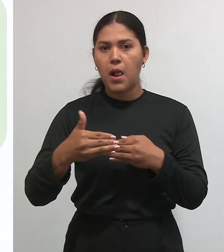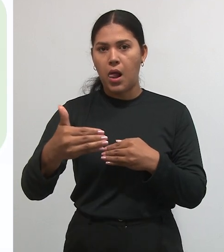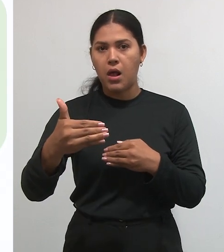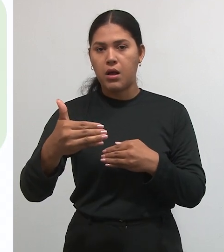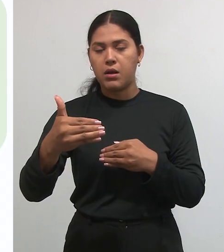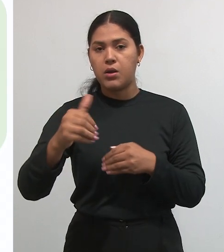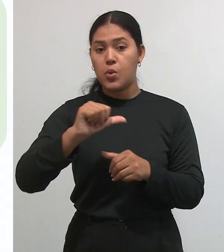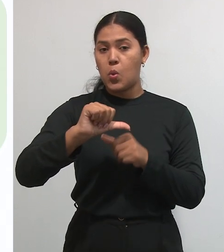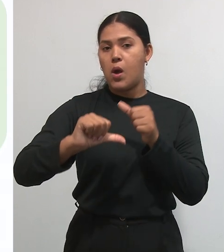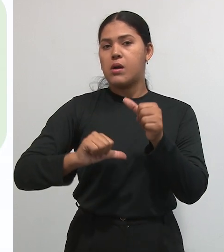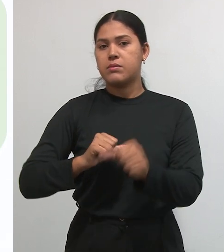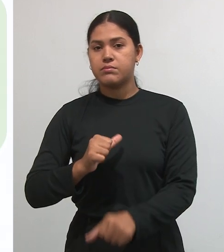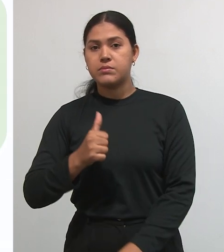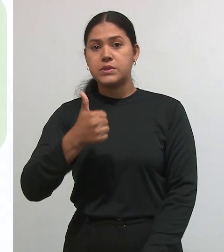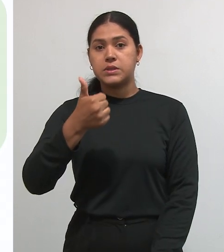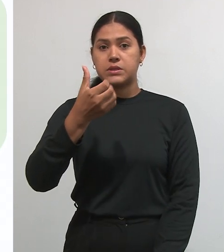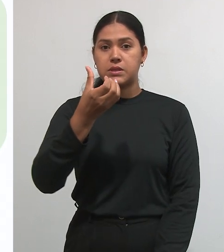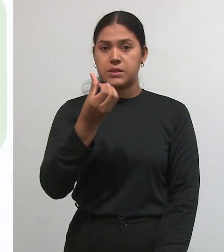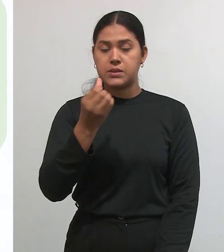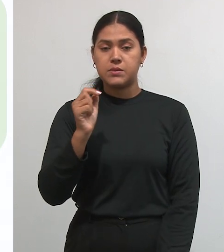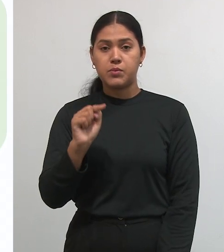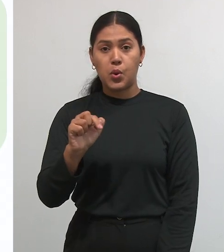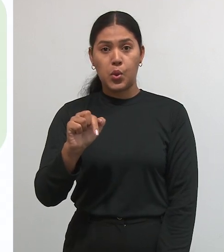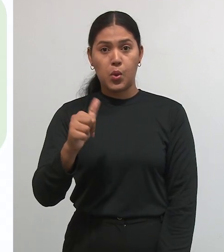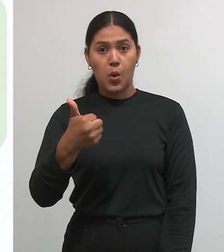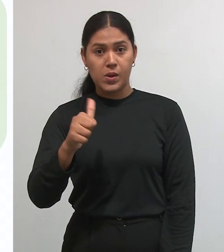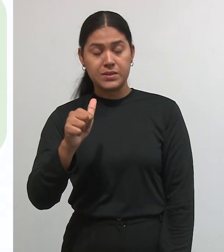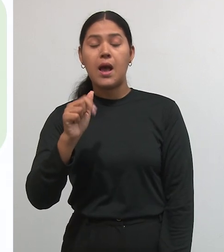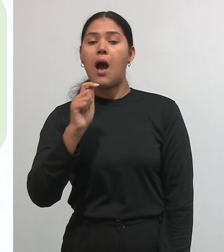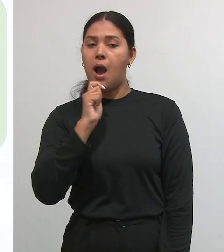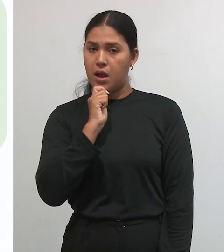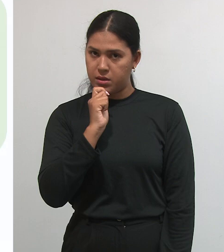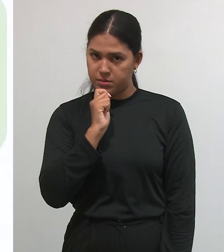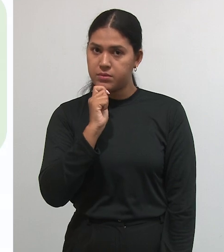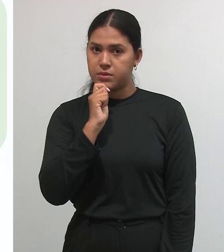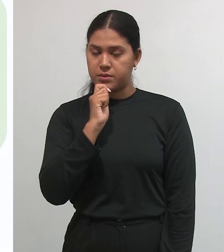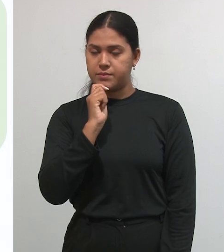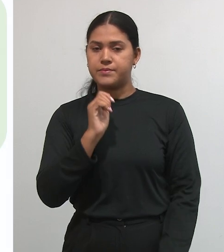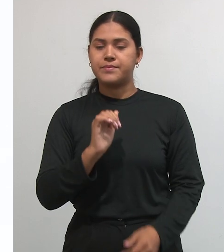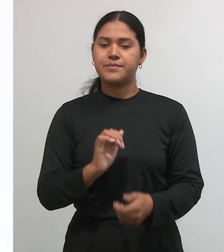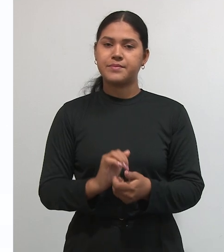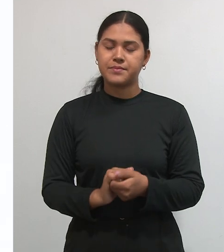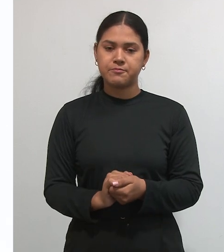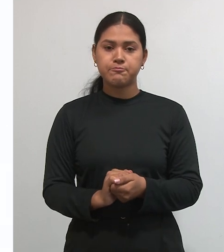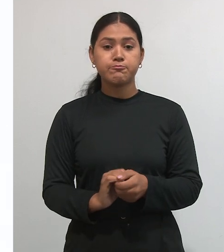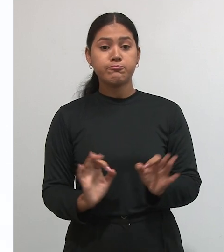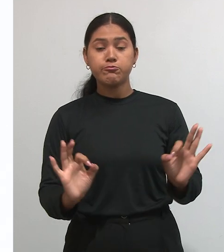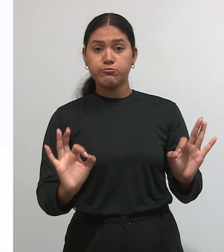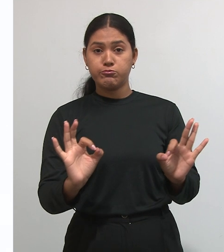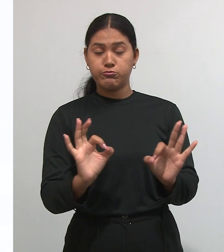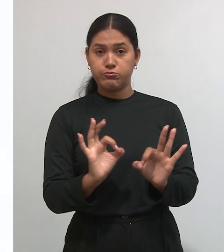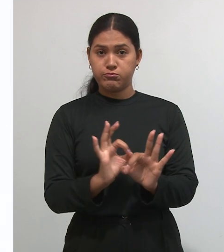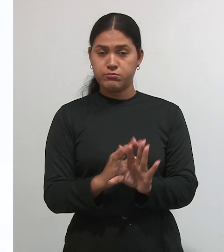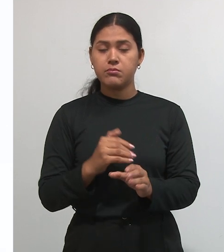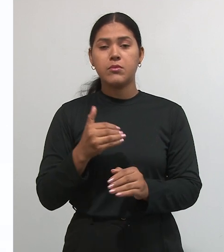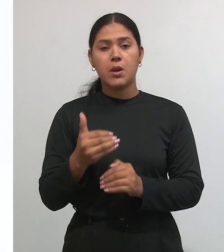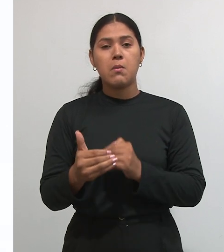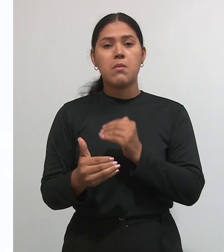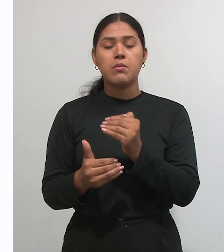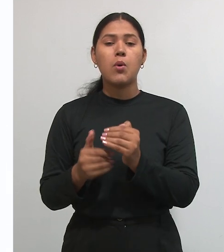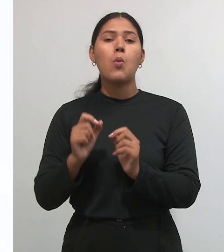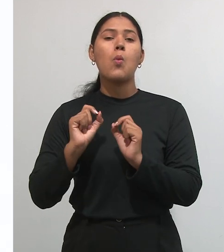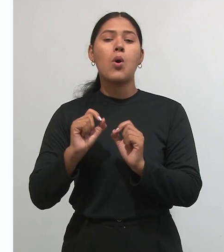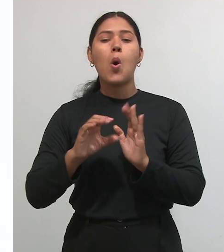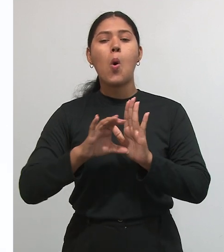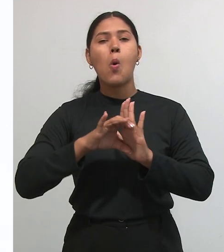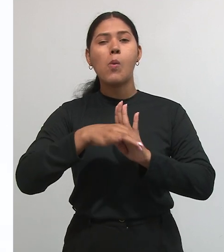a 16.11 ainda está funcionando, ainda está plena ainda. Feito isso, finalmente, né,